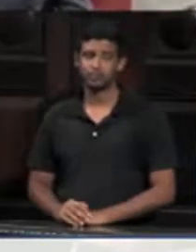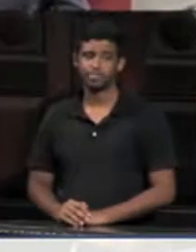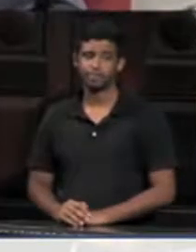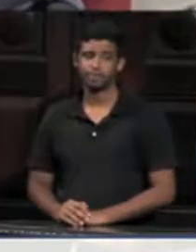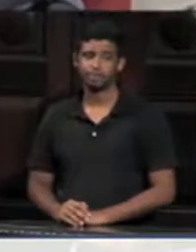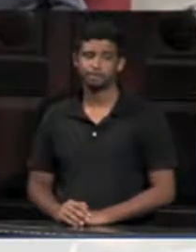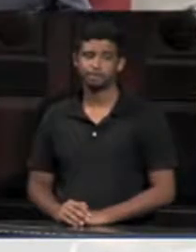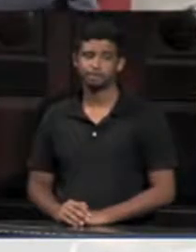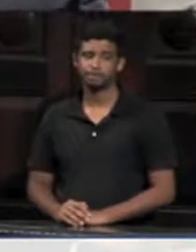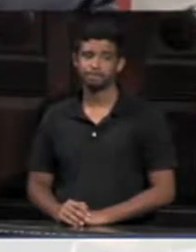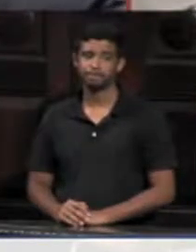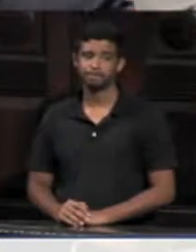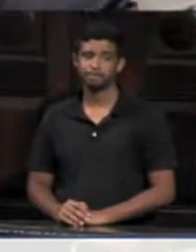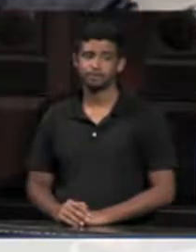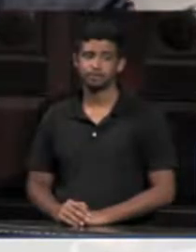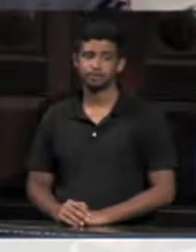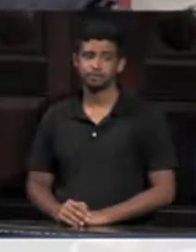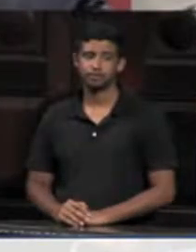não cobram